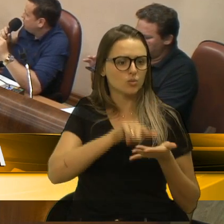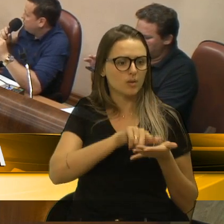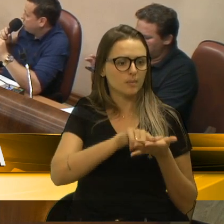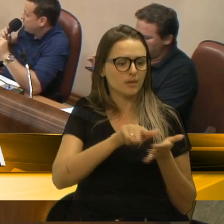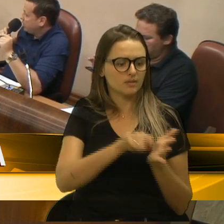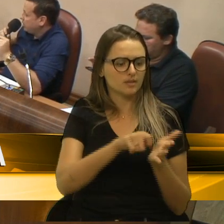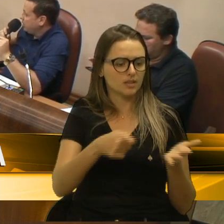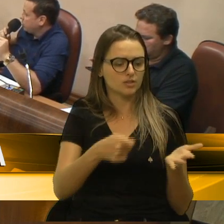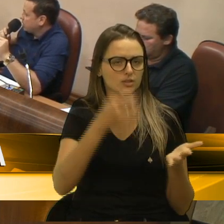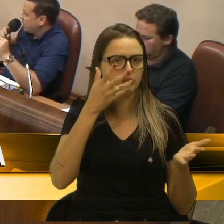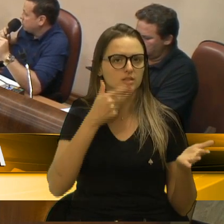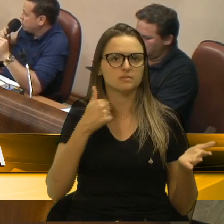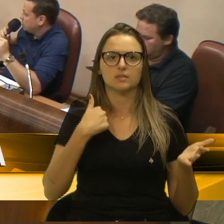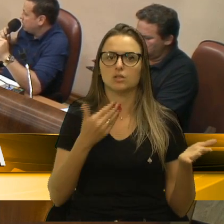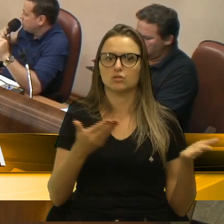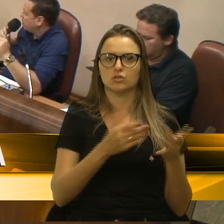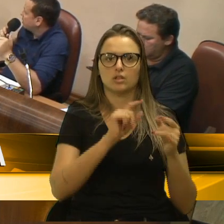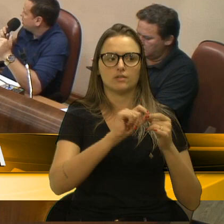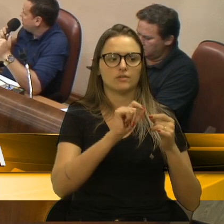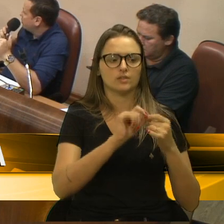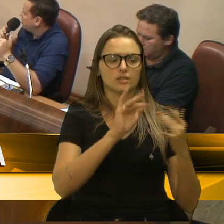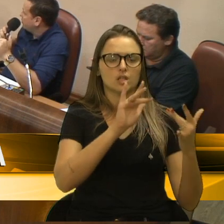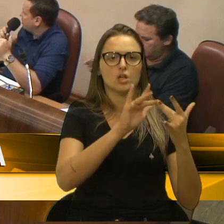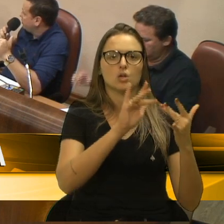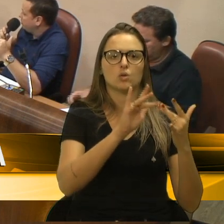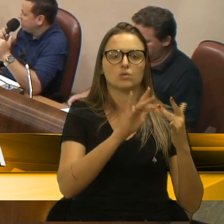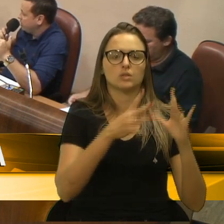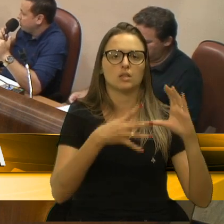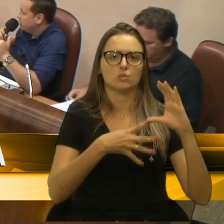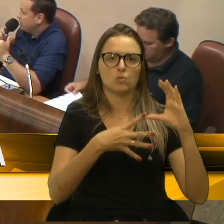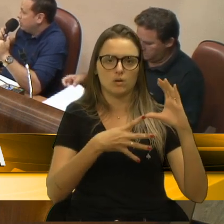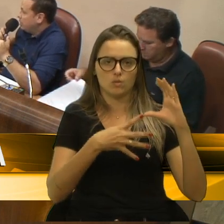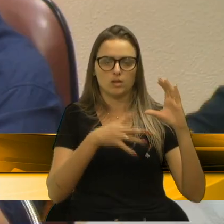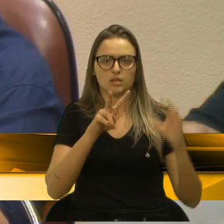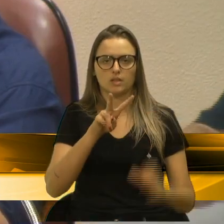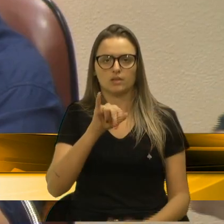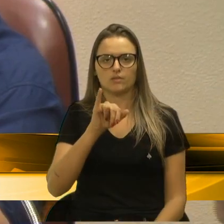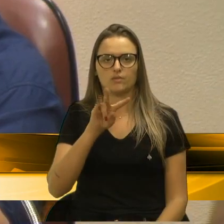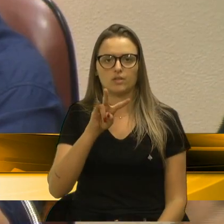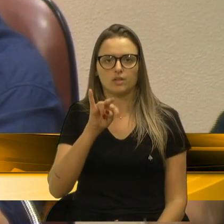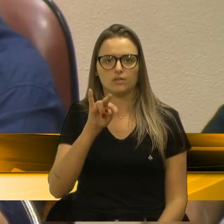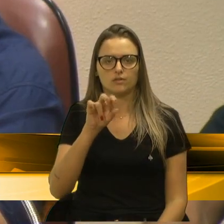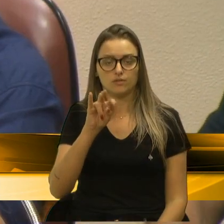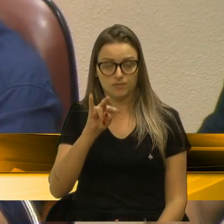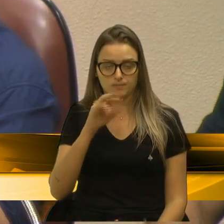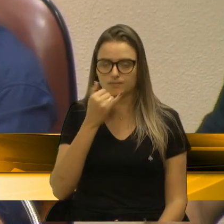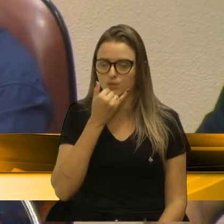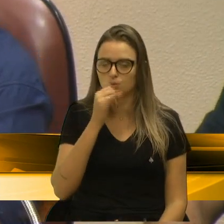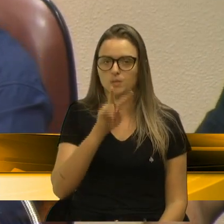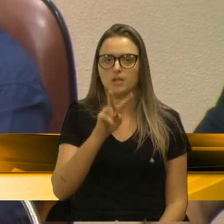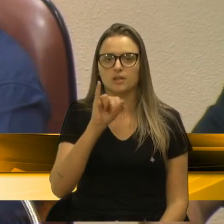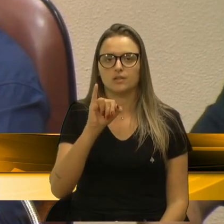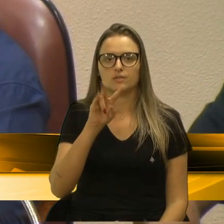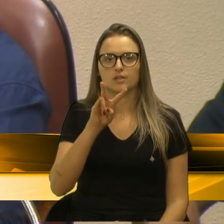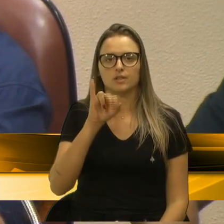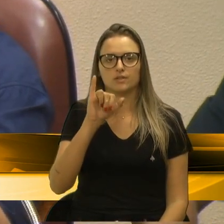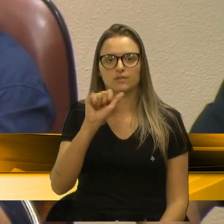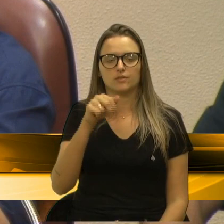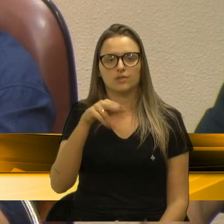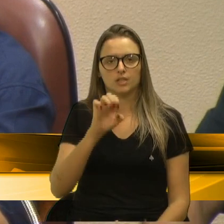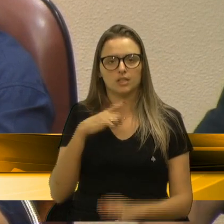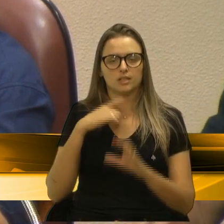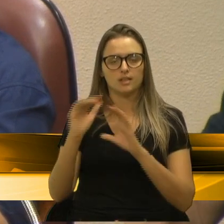hora, eu já entrei em contato com a quarta CRE, com a Viviane, e aí ela me deu a resposta, até está por